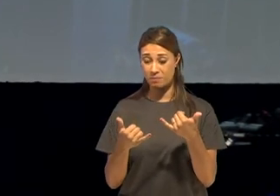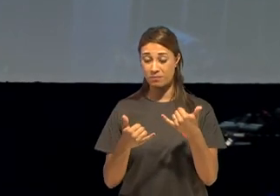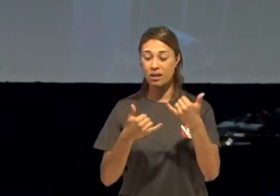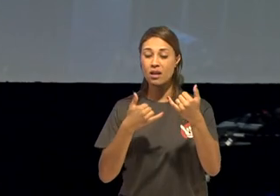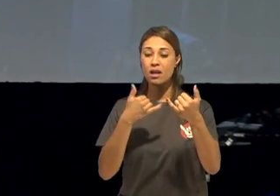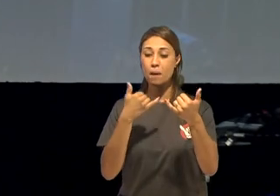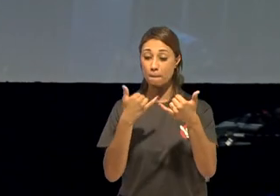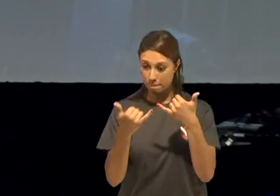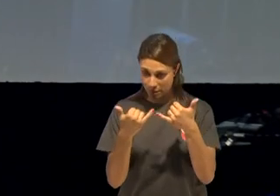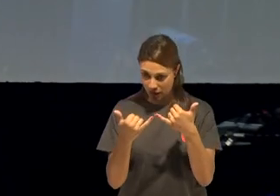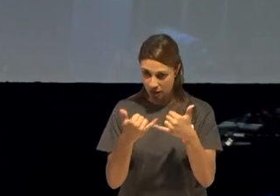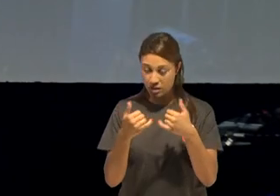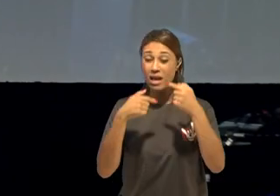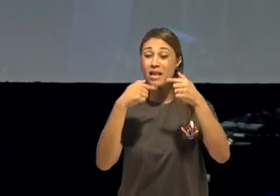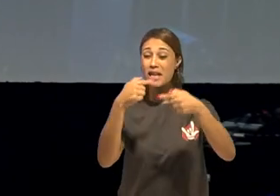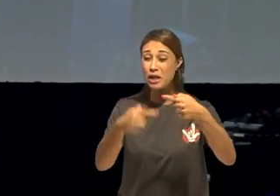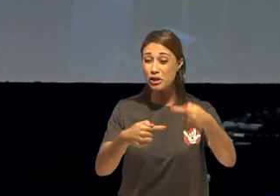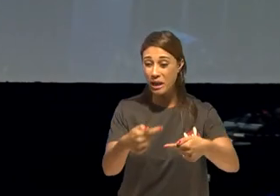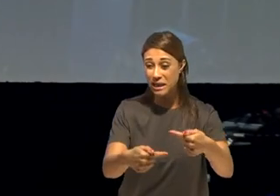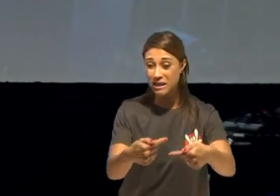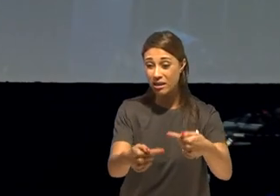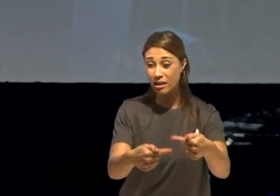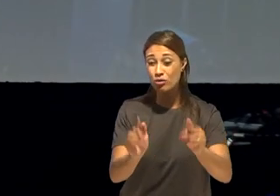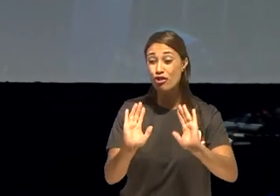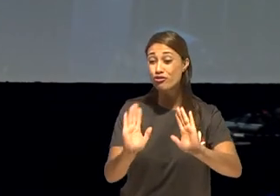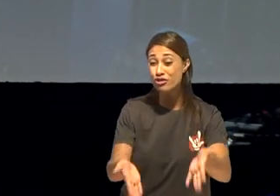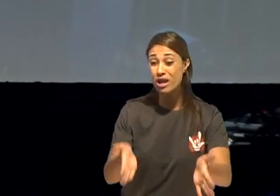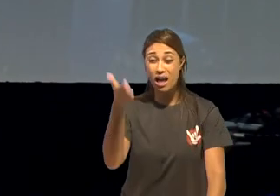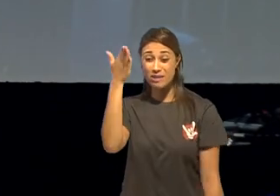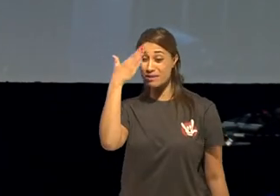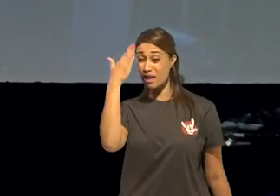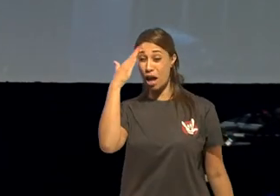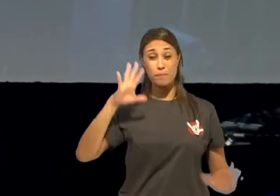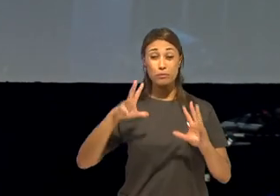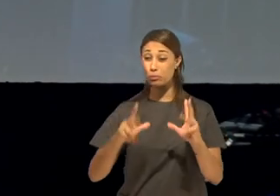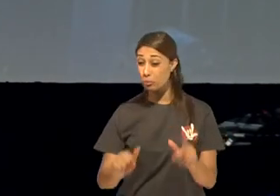A nossa geração, ao contrário, está precisando de alimento,